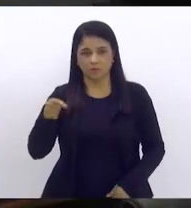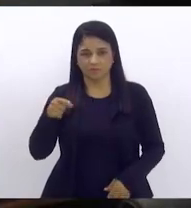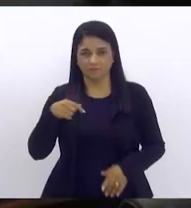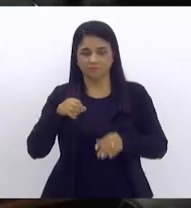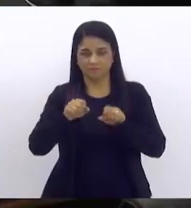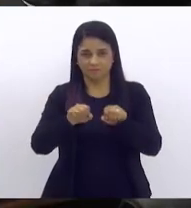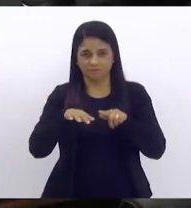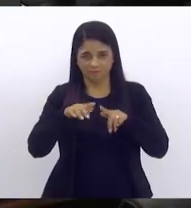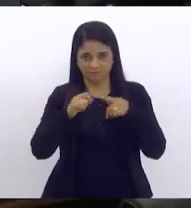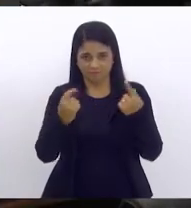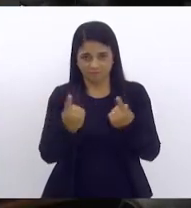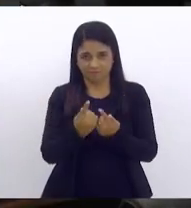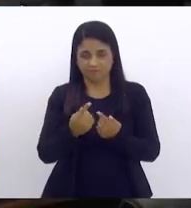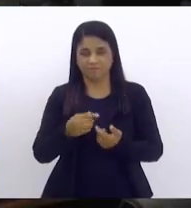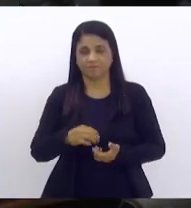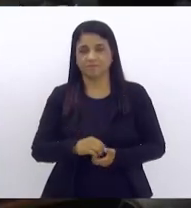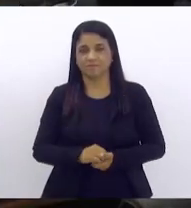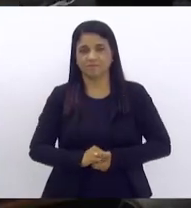feito.